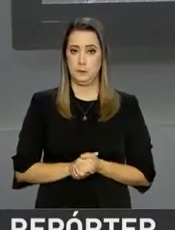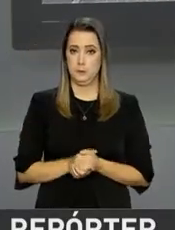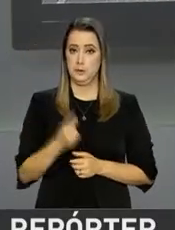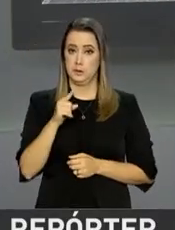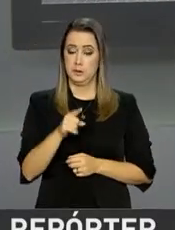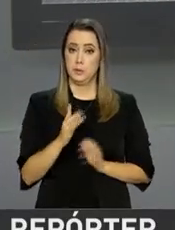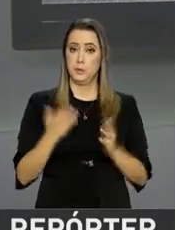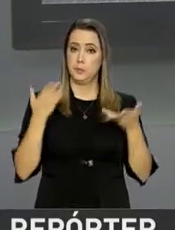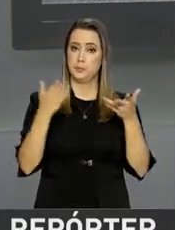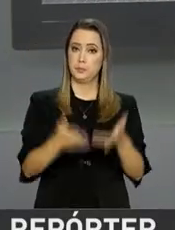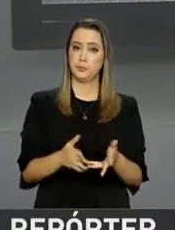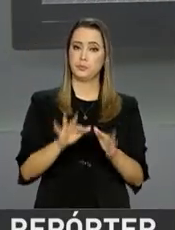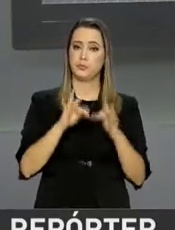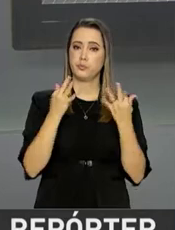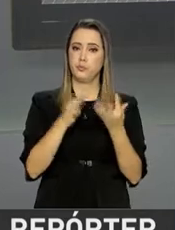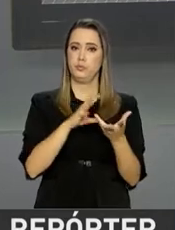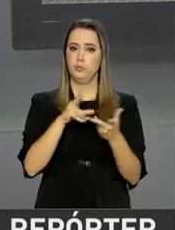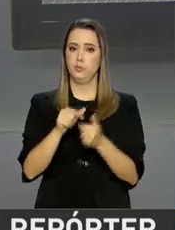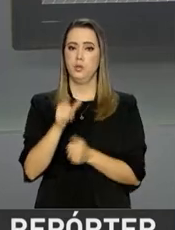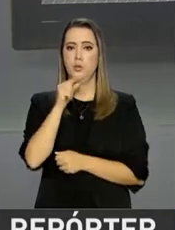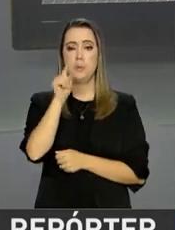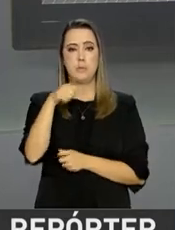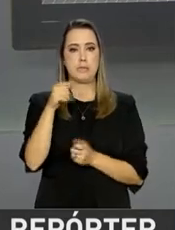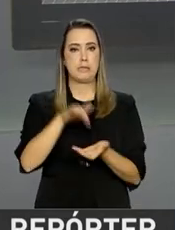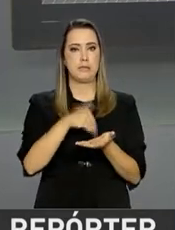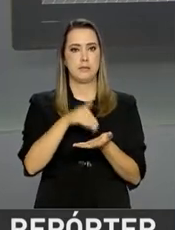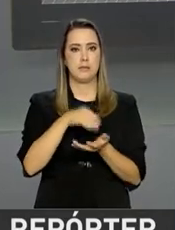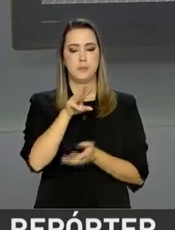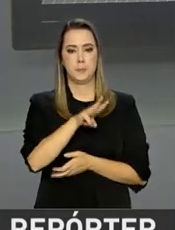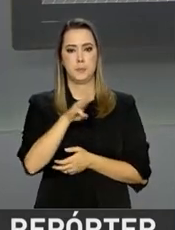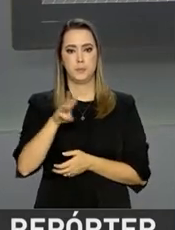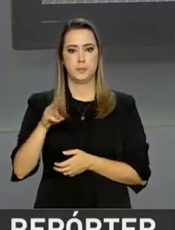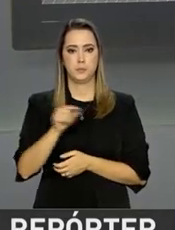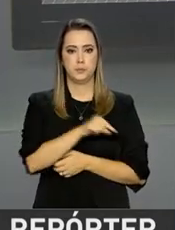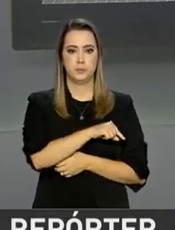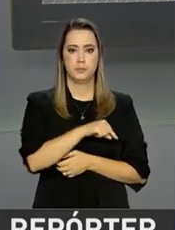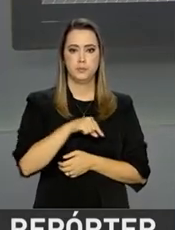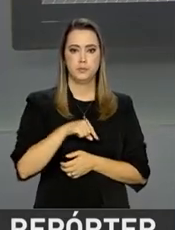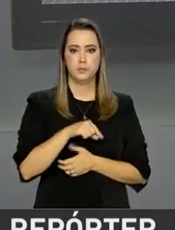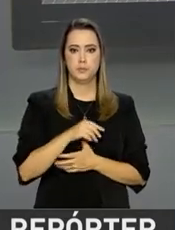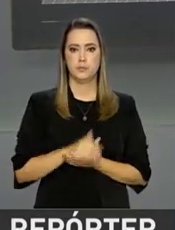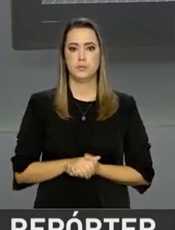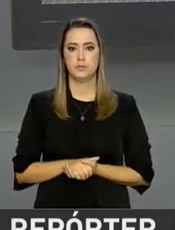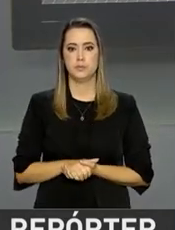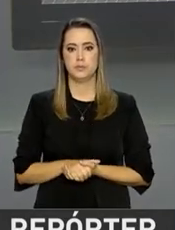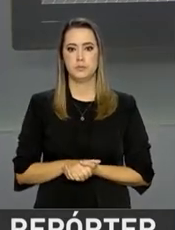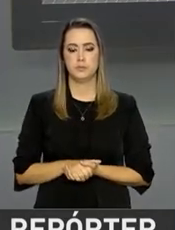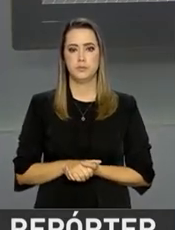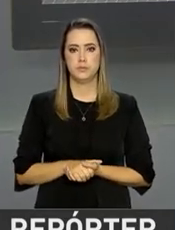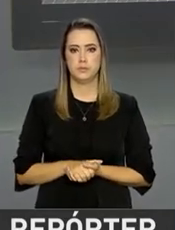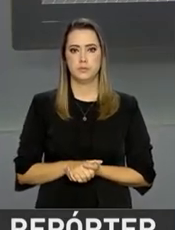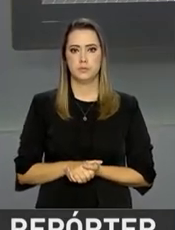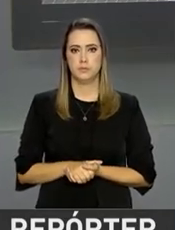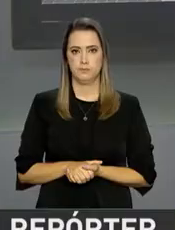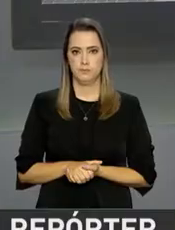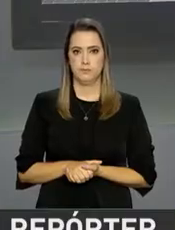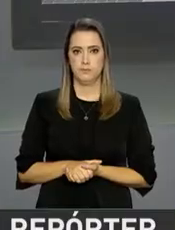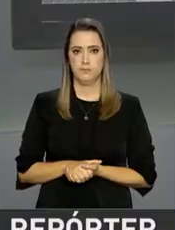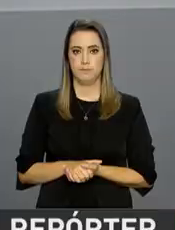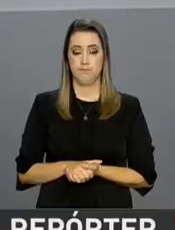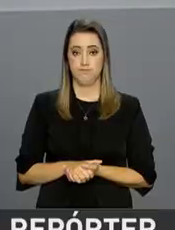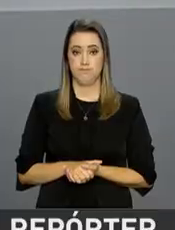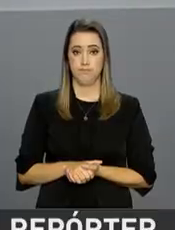participar do fórum mundial da água é preciso se inscrever no site do evento no endereço este aqui que aparece pra você na tela